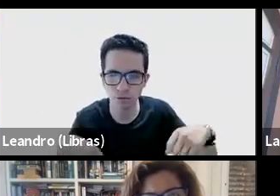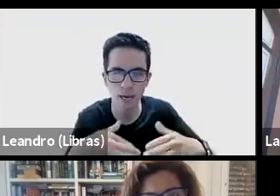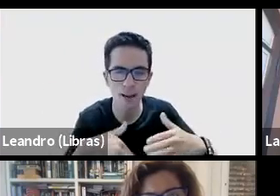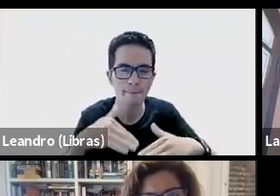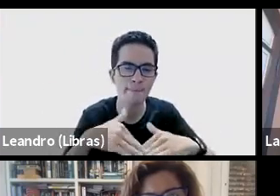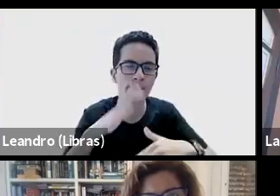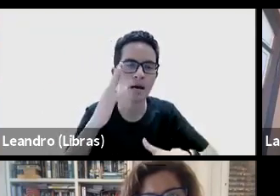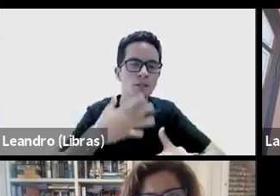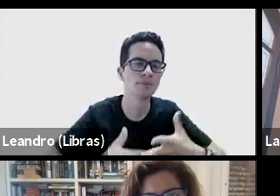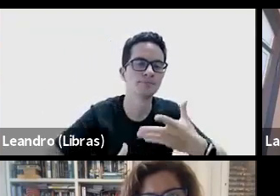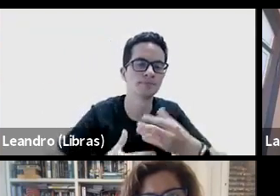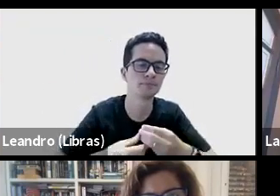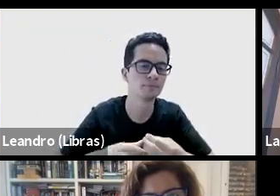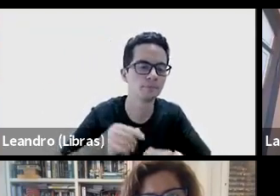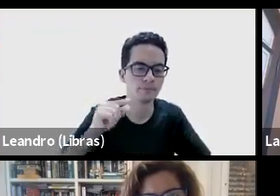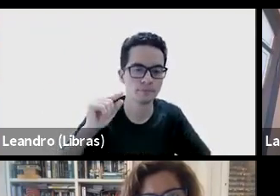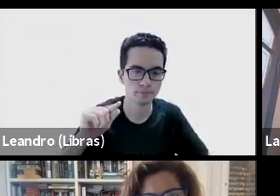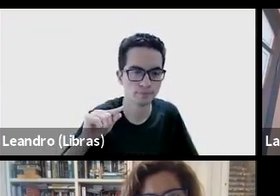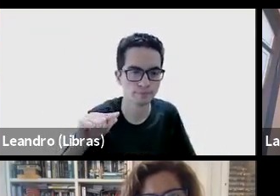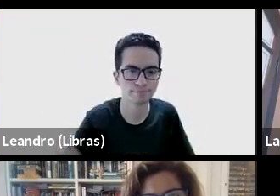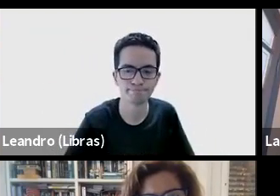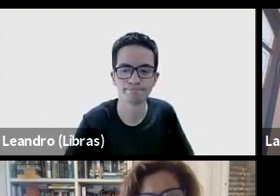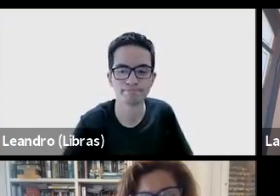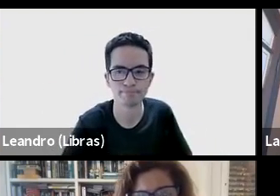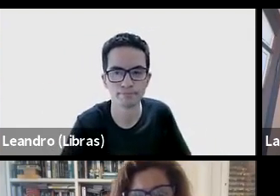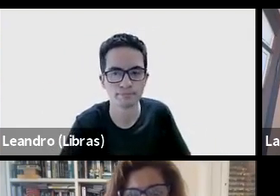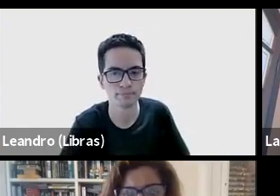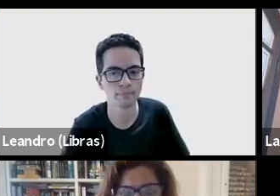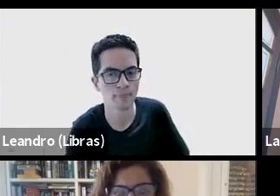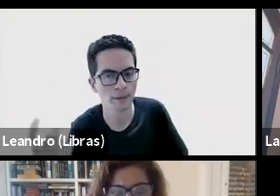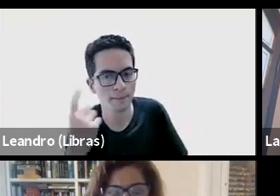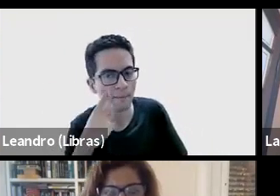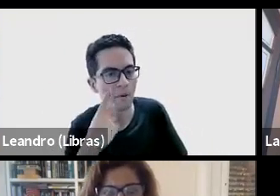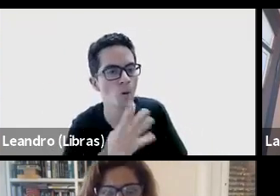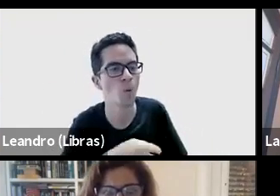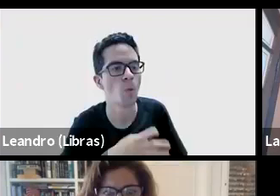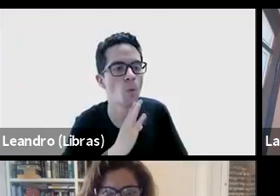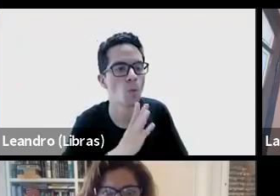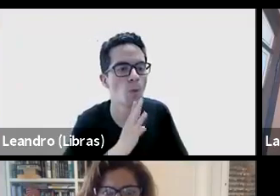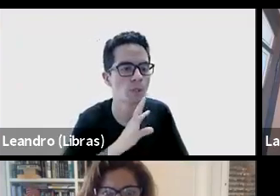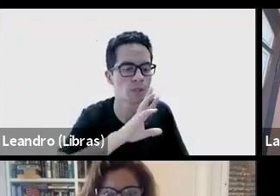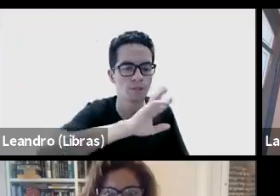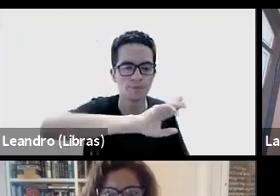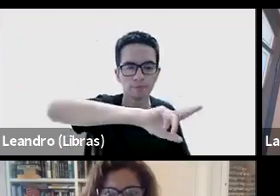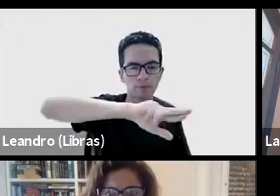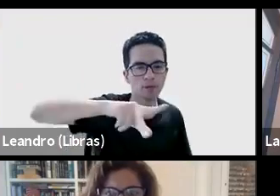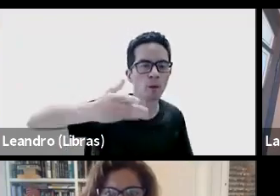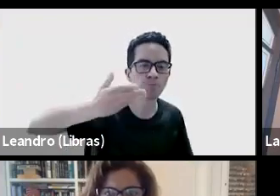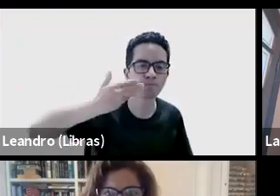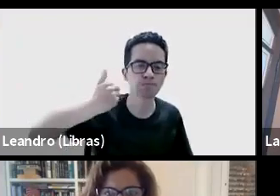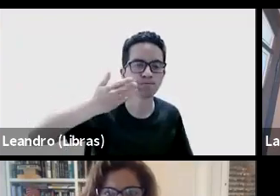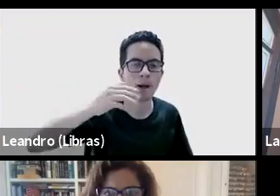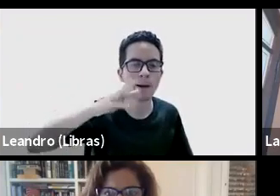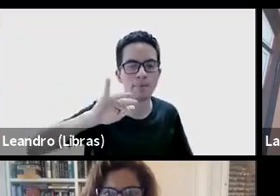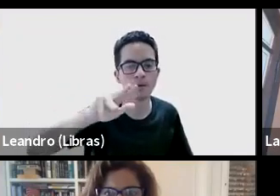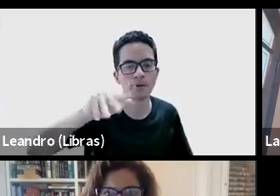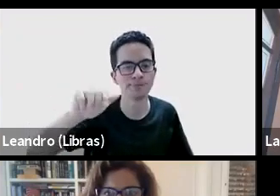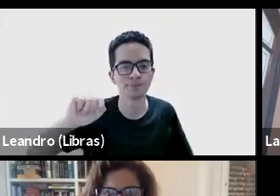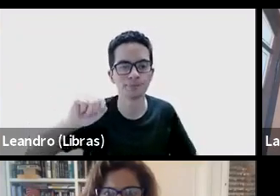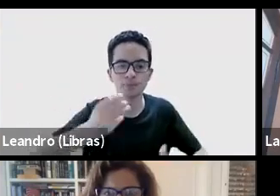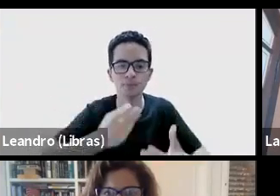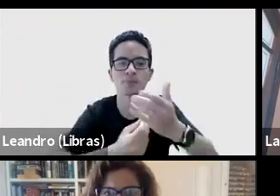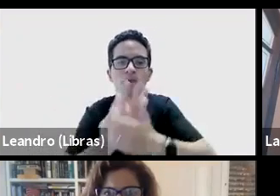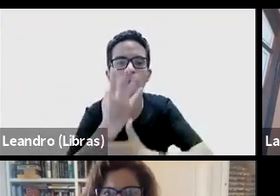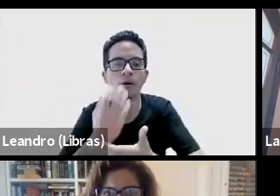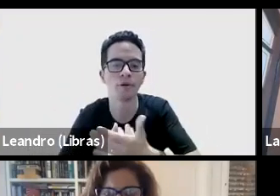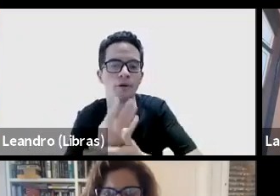né, para o fato de que, né, existem conhecimentos, outras formas epistemológicas, outros modos de produzir conhecimento,